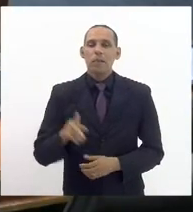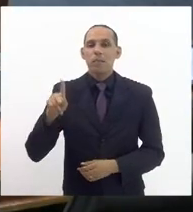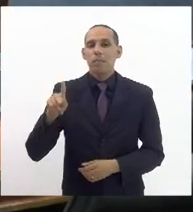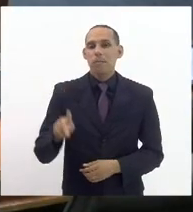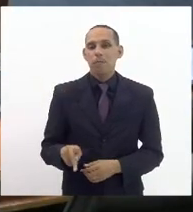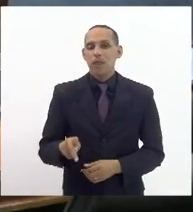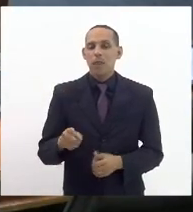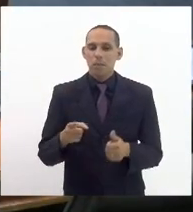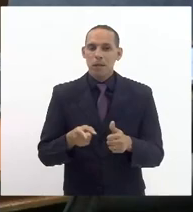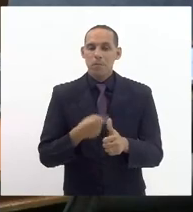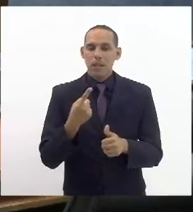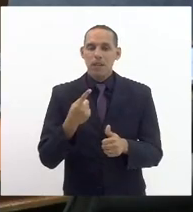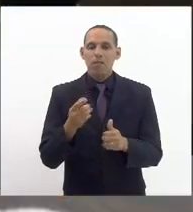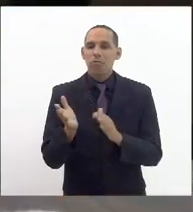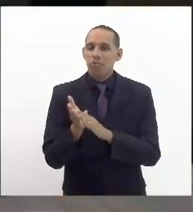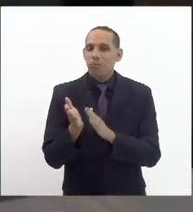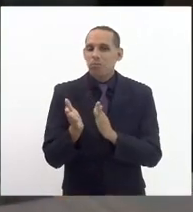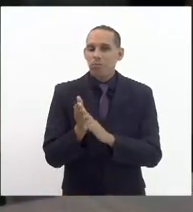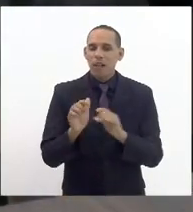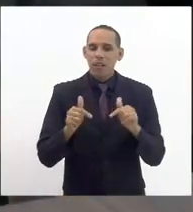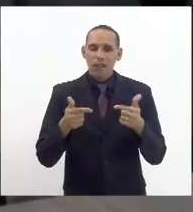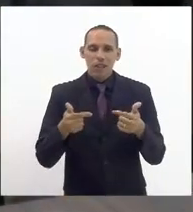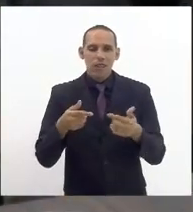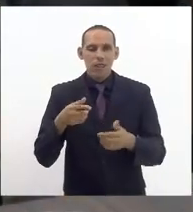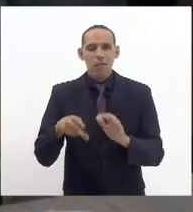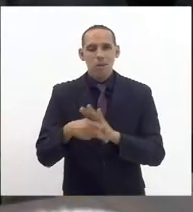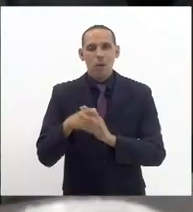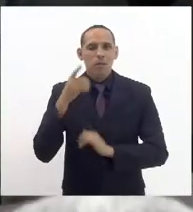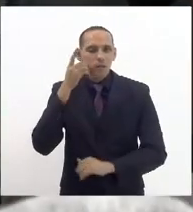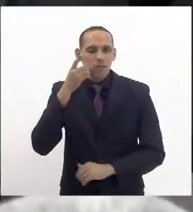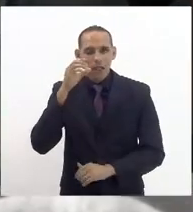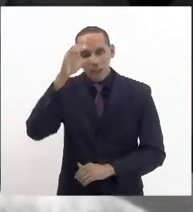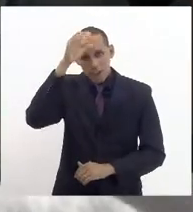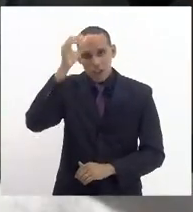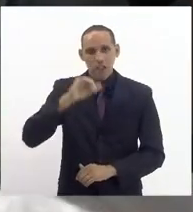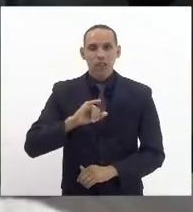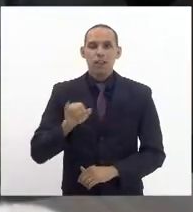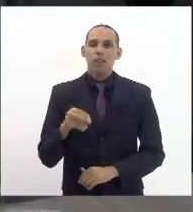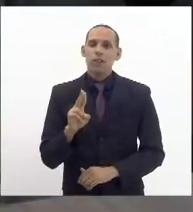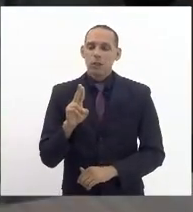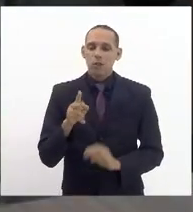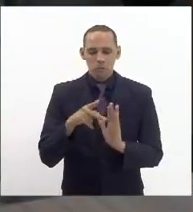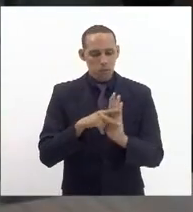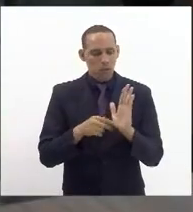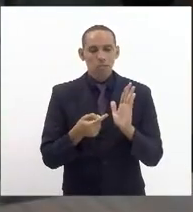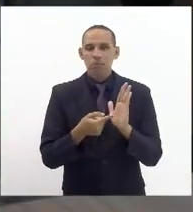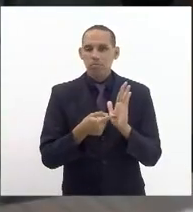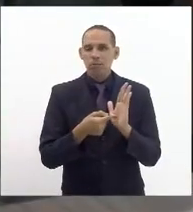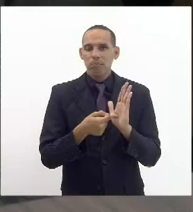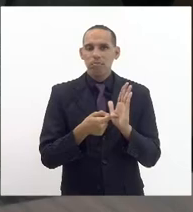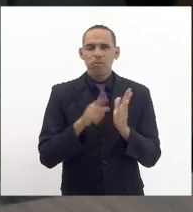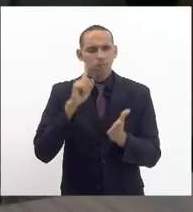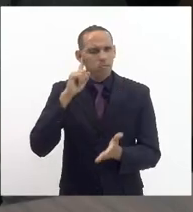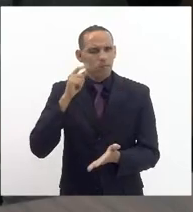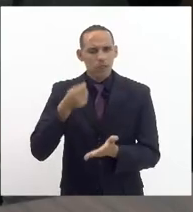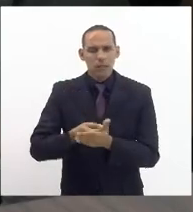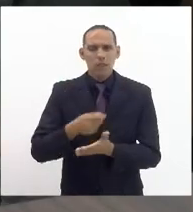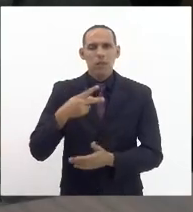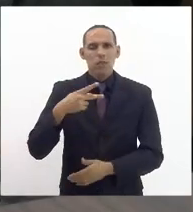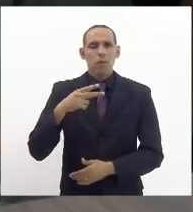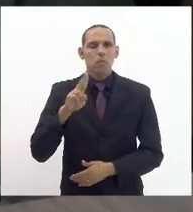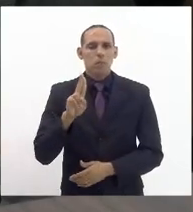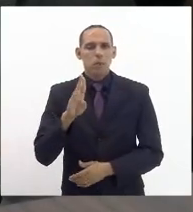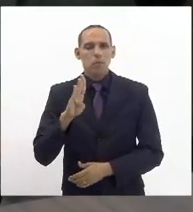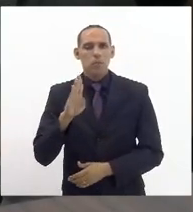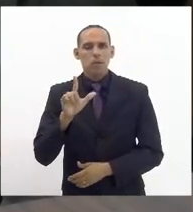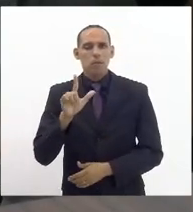Presidente, em primeiro lugar, elogiar a iniciativa da deputada Tia Ju. O presente projeto determina a publicização